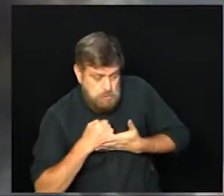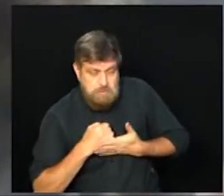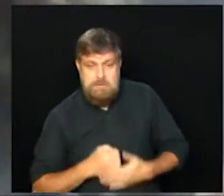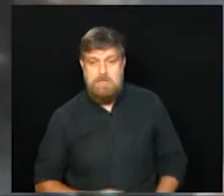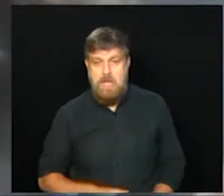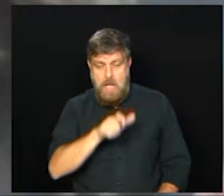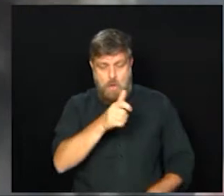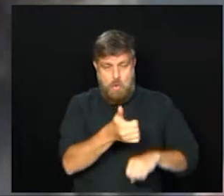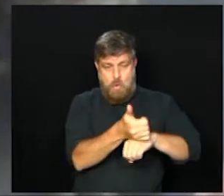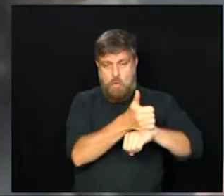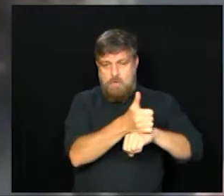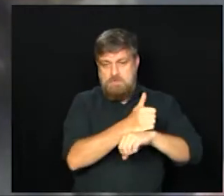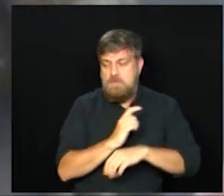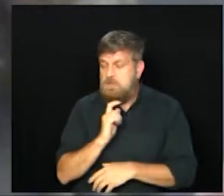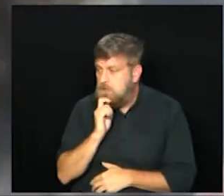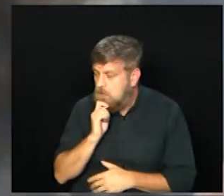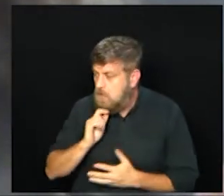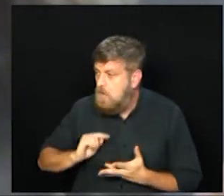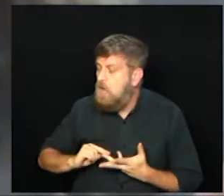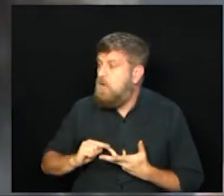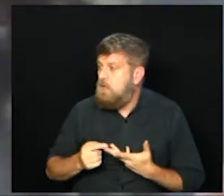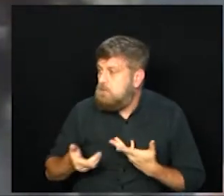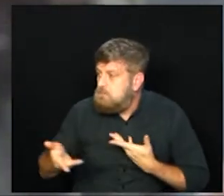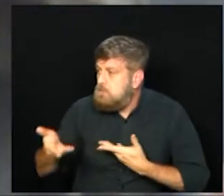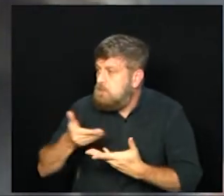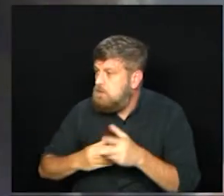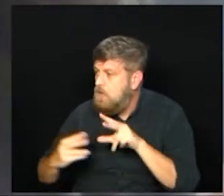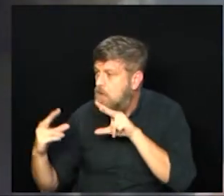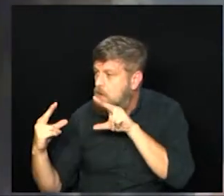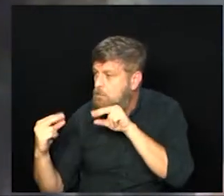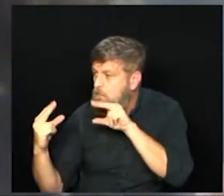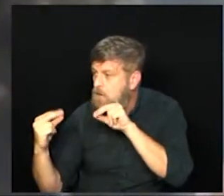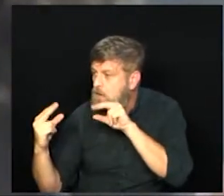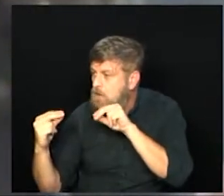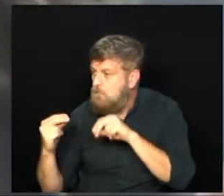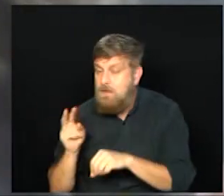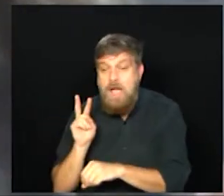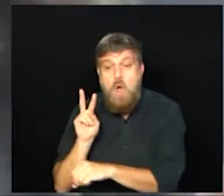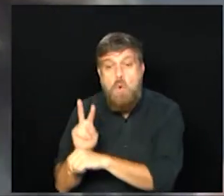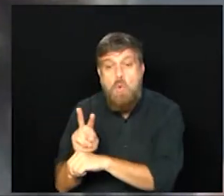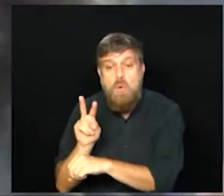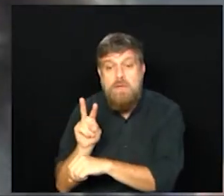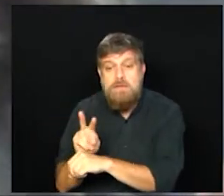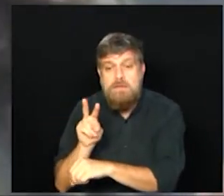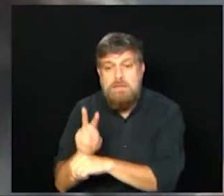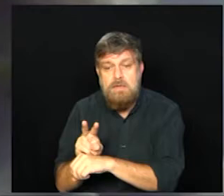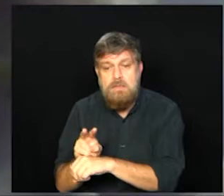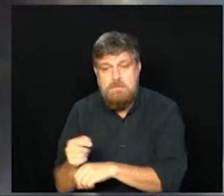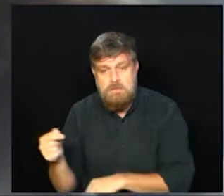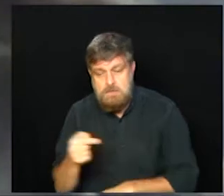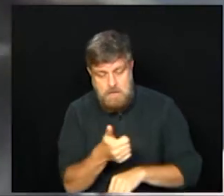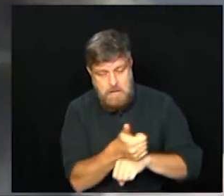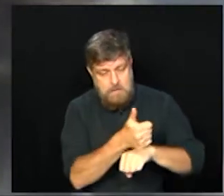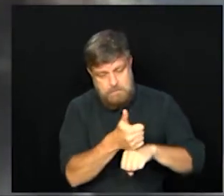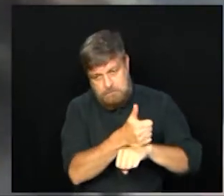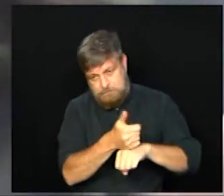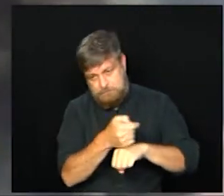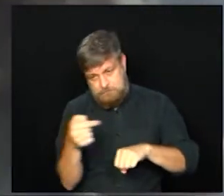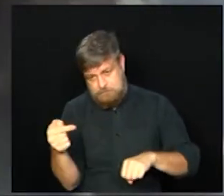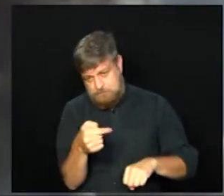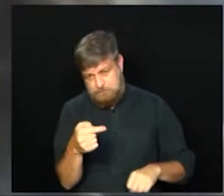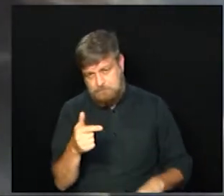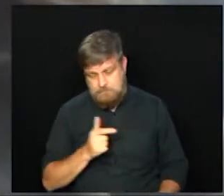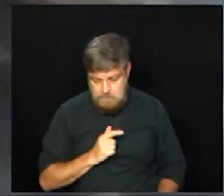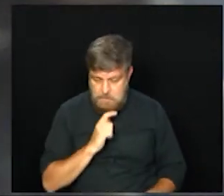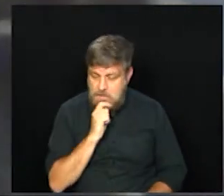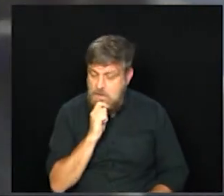que está ali escutando, a primeira escuta que faz, é uma rede de cuidado que se estabelece. E o cuidado passa exatamente por você